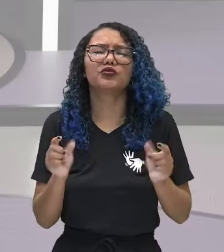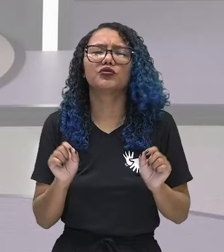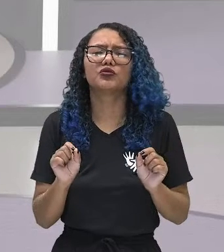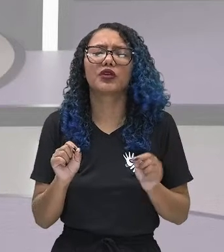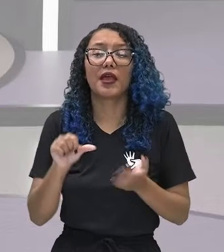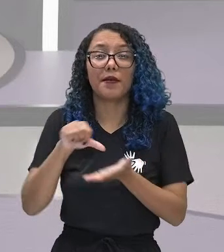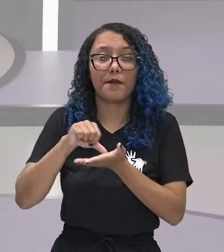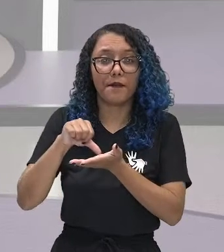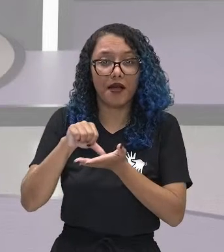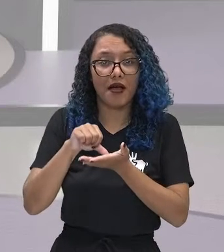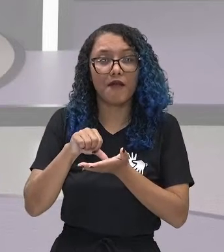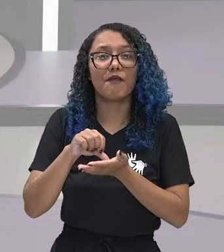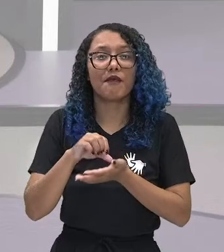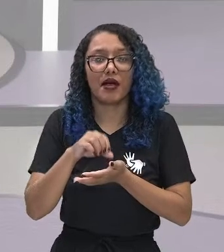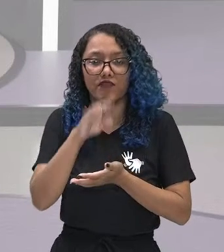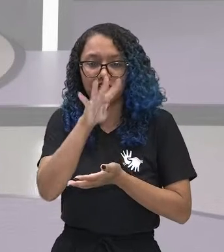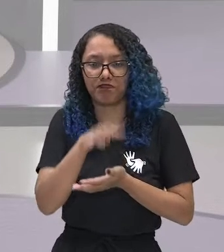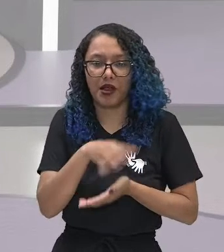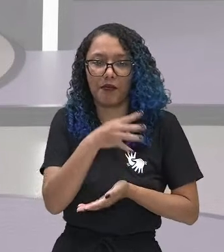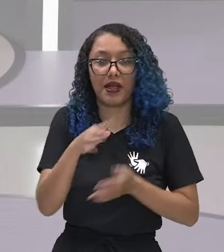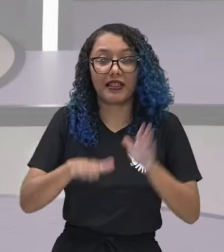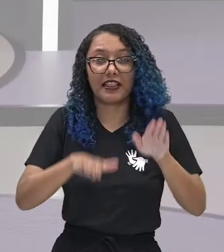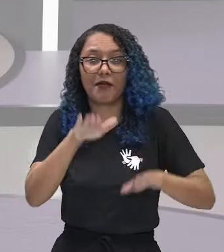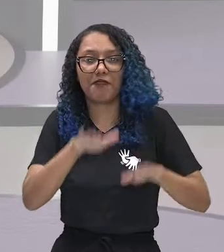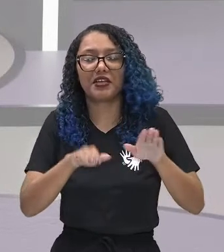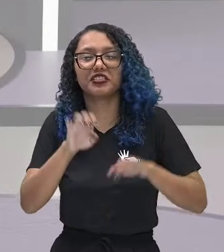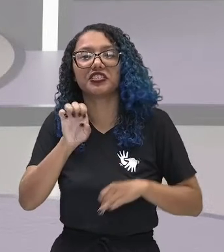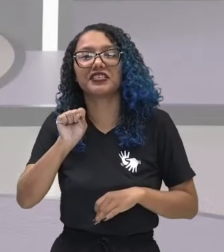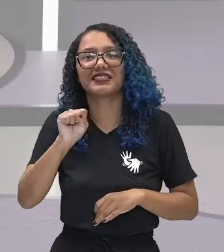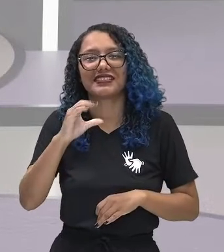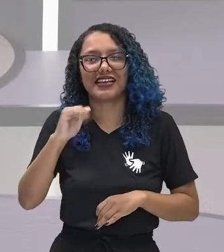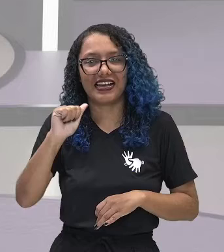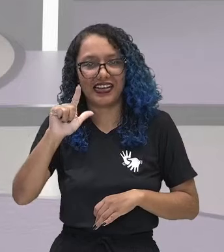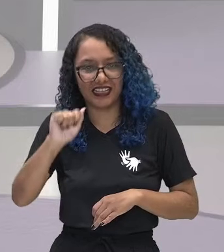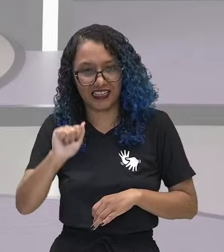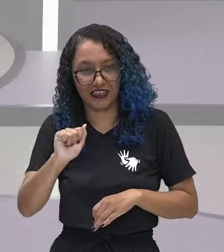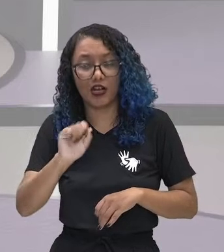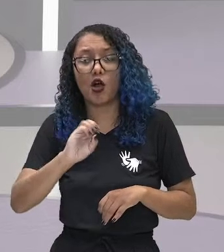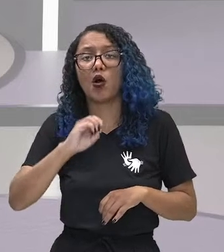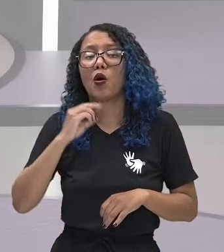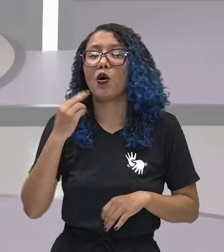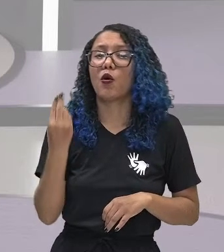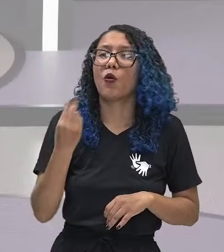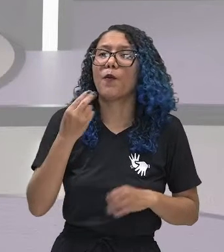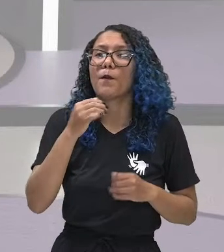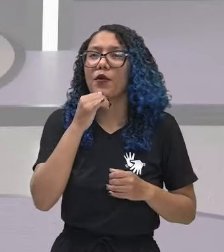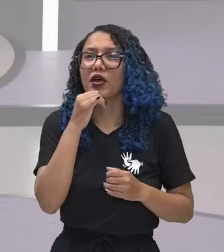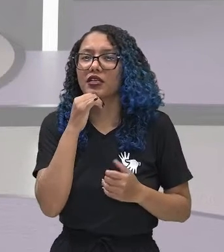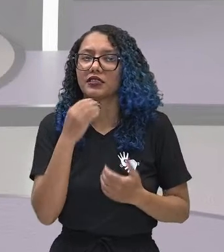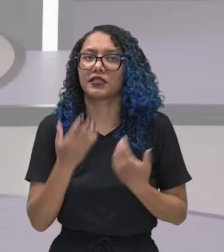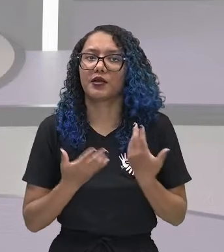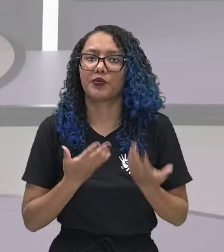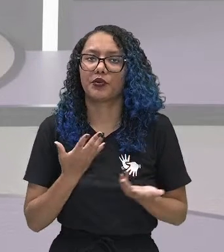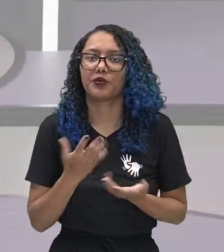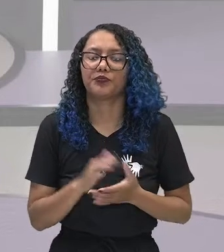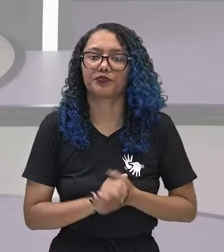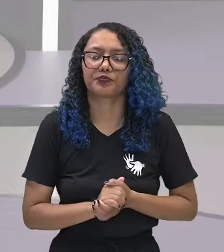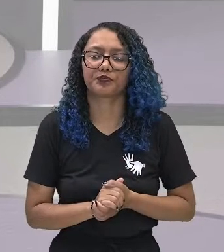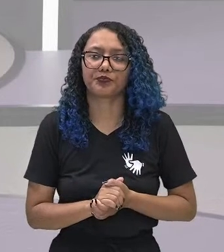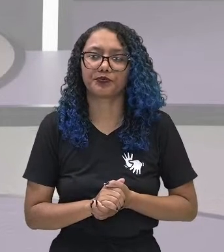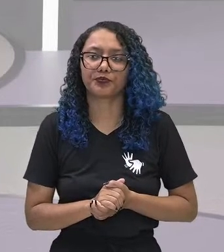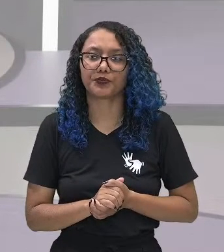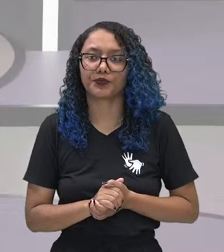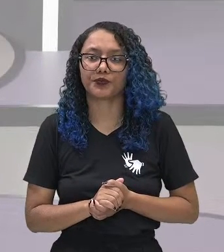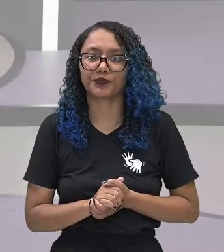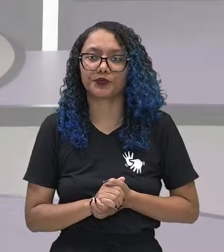aí vai depender de uma escala, ou então, matematicamente falando, a gente pode calcular a distância entre dois